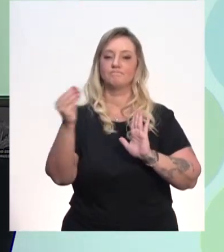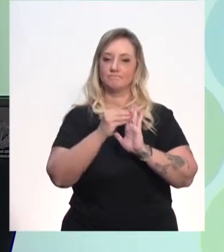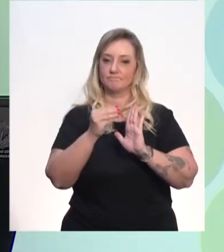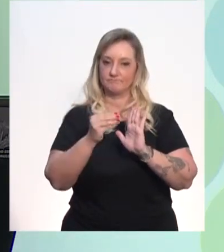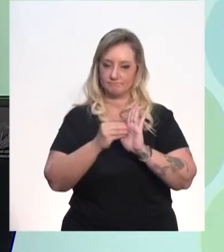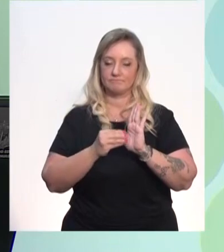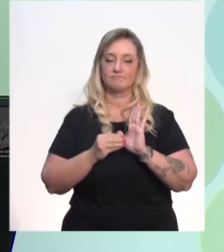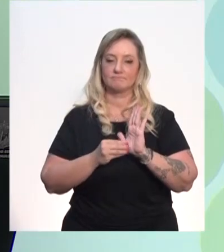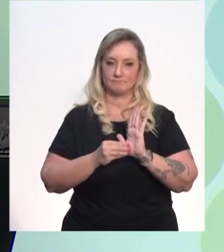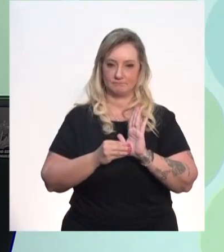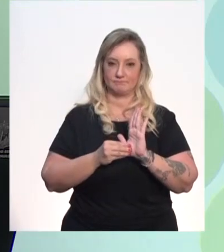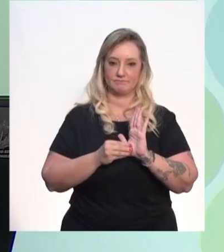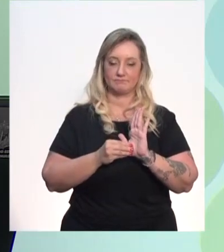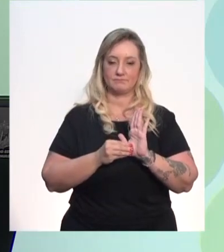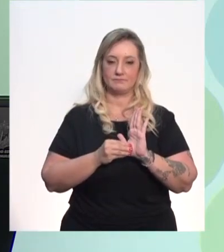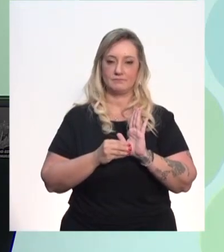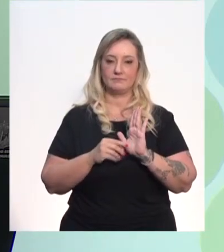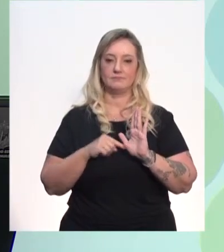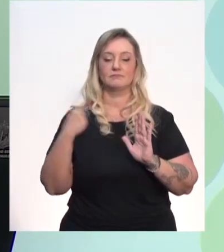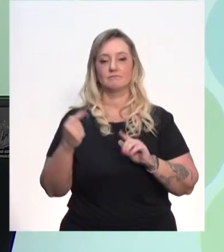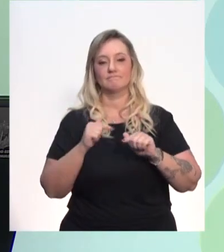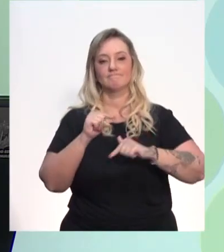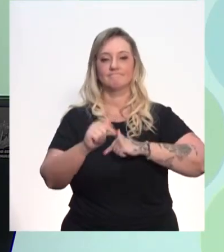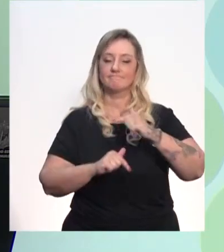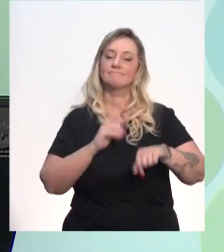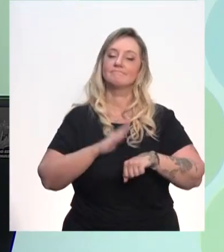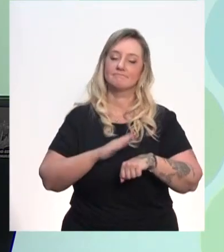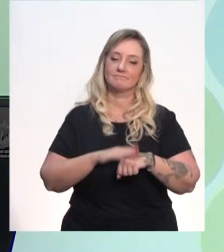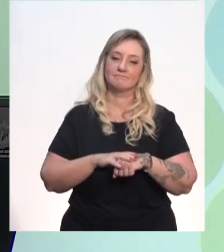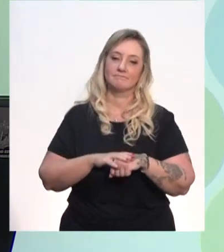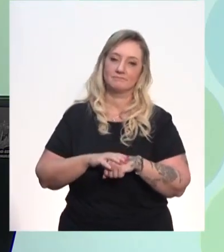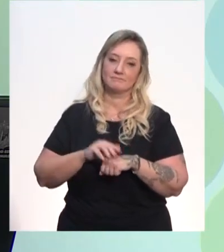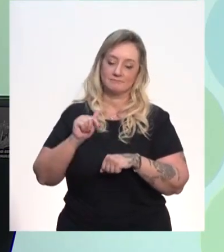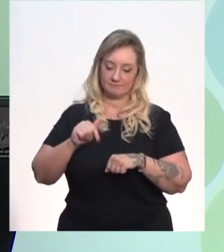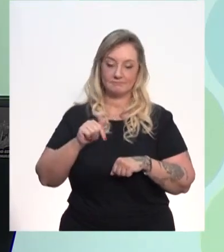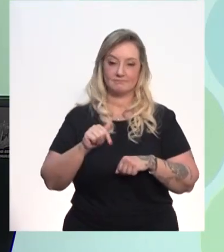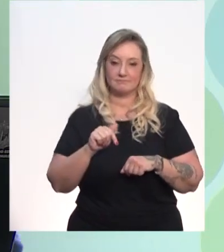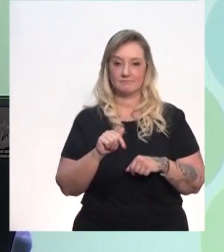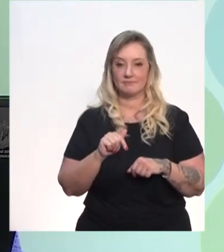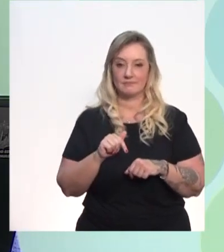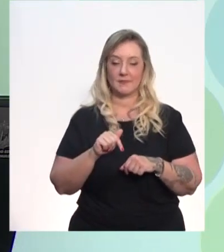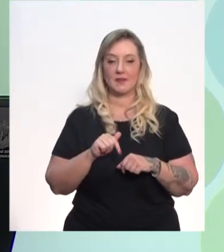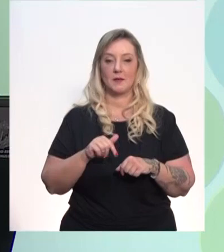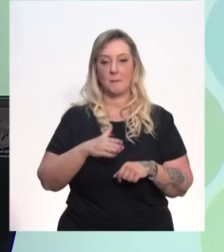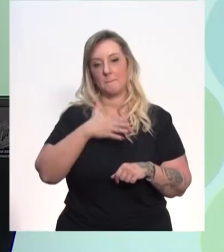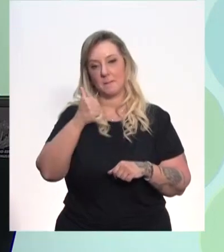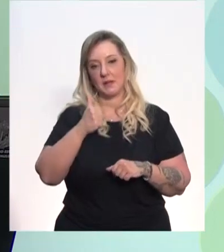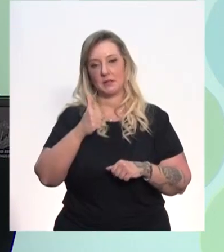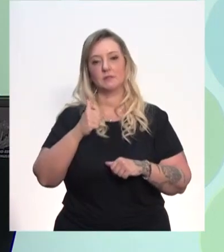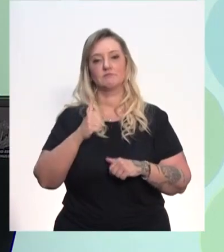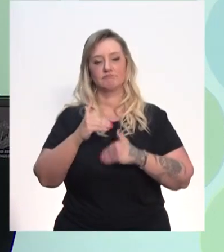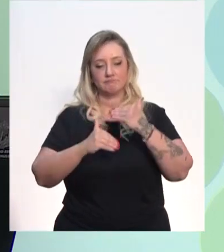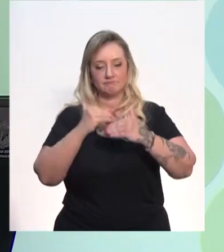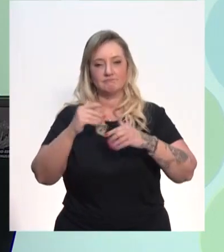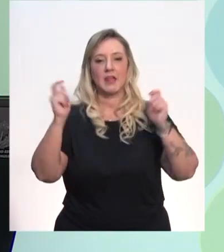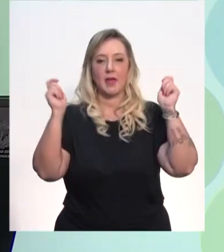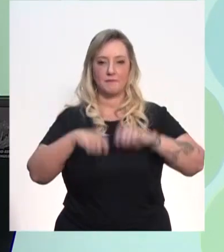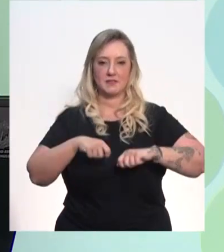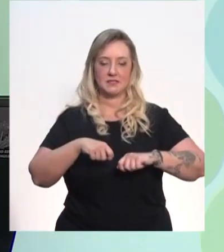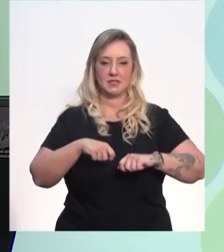de qualquer forma, nós tivemos algumas formações aqui na EFAP com os diretores de núcleo pedagógico, tivemos também